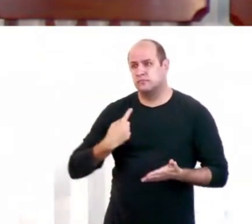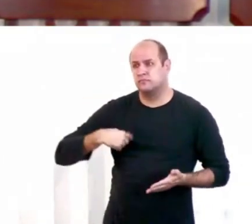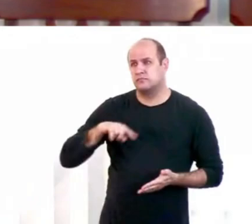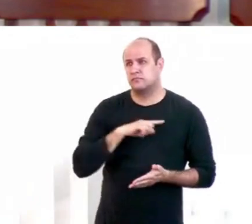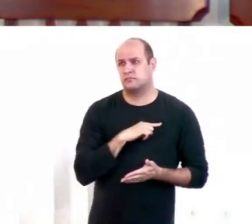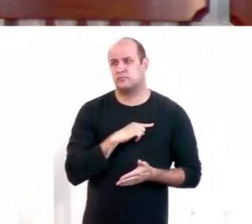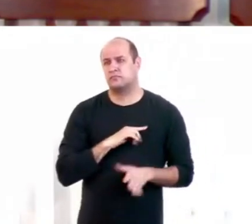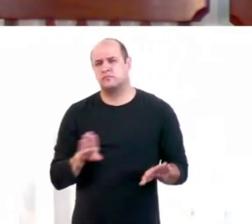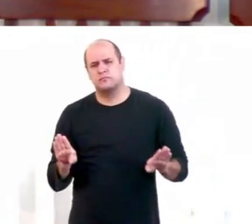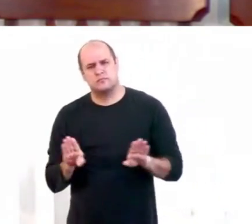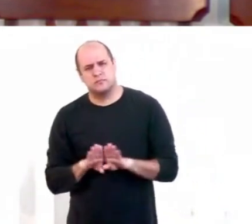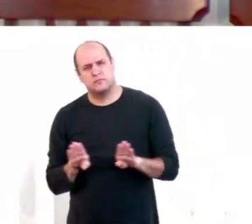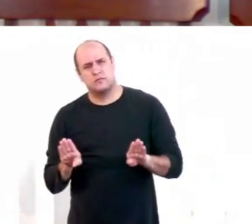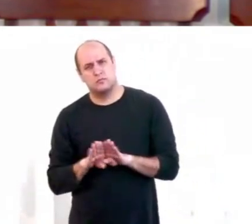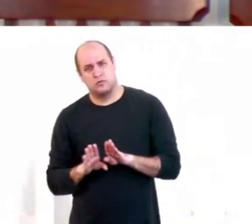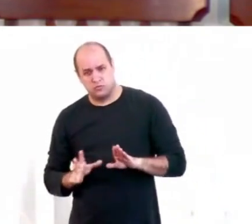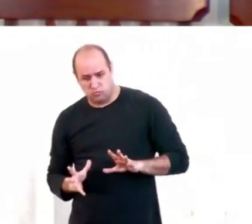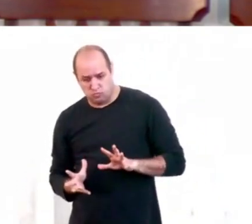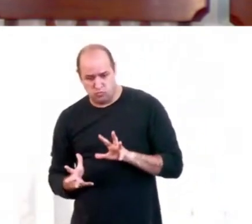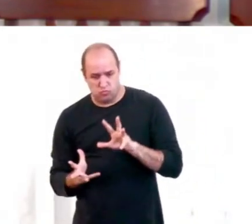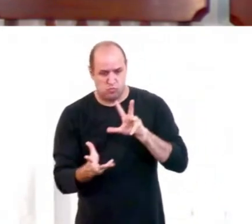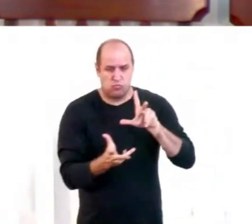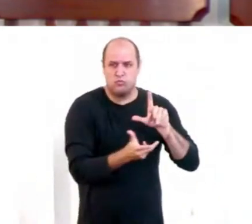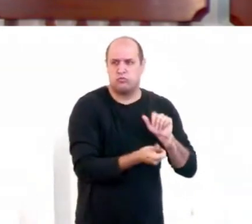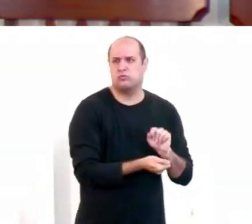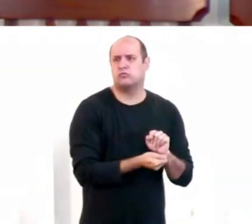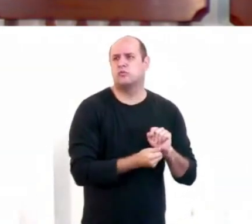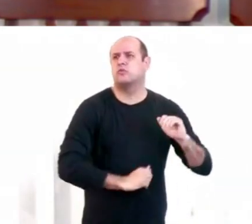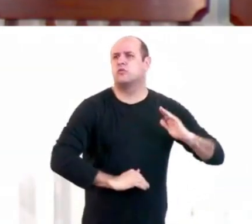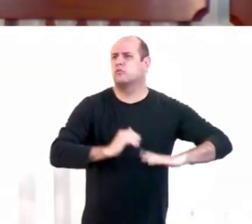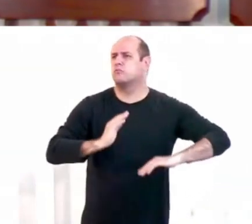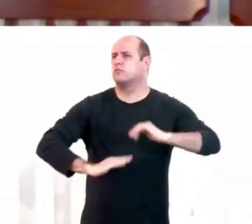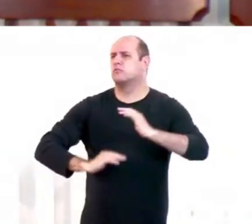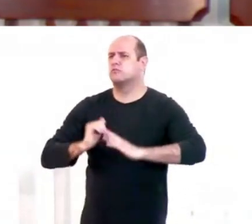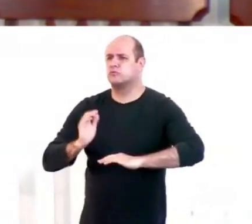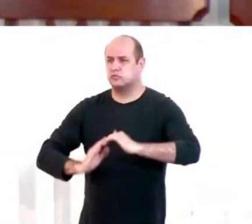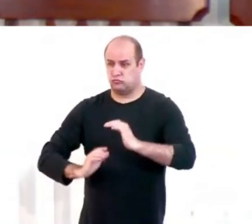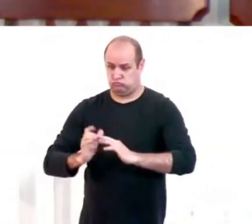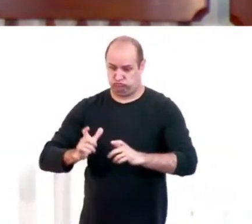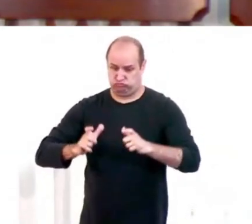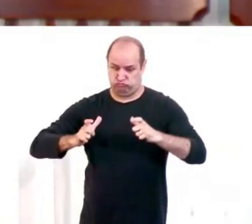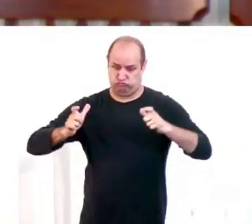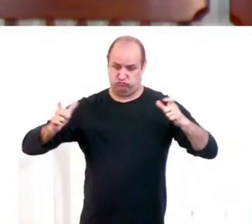também em todo o mundo está produzindo fruto e crescendo.